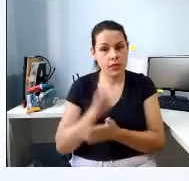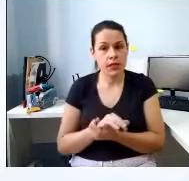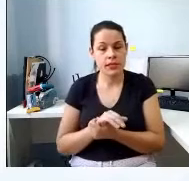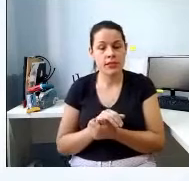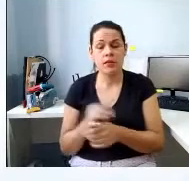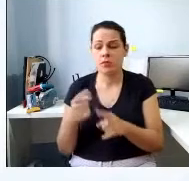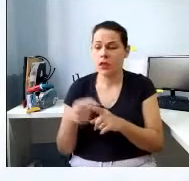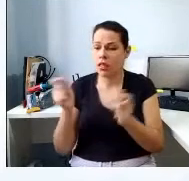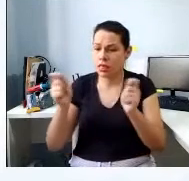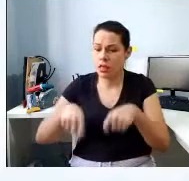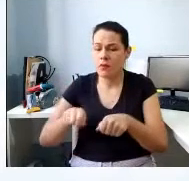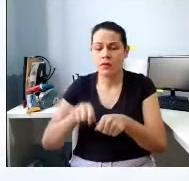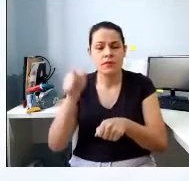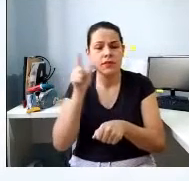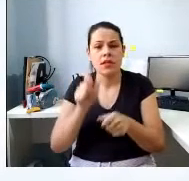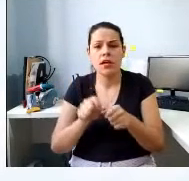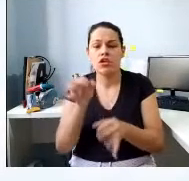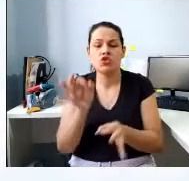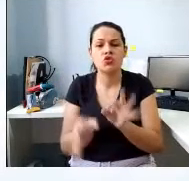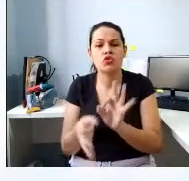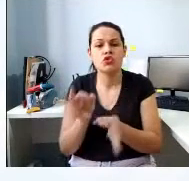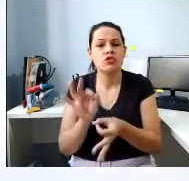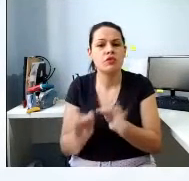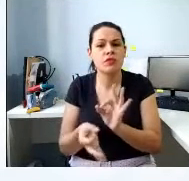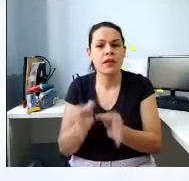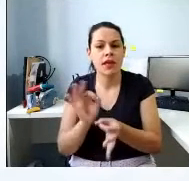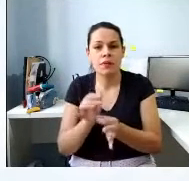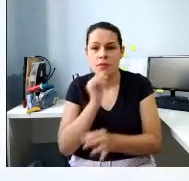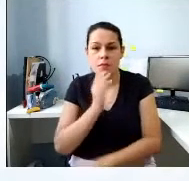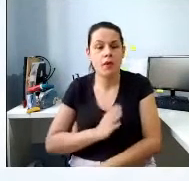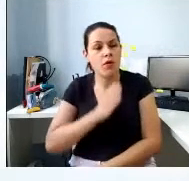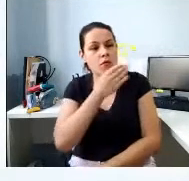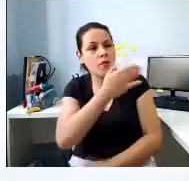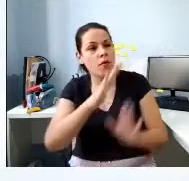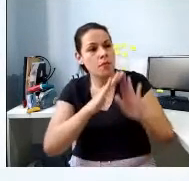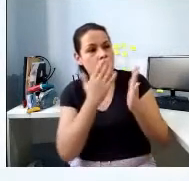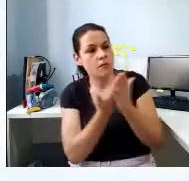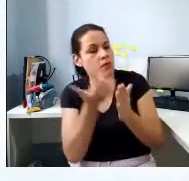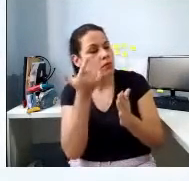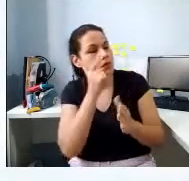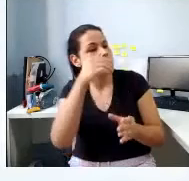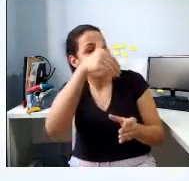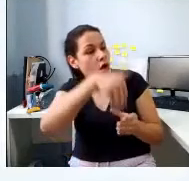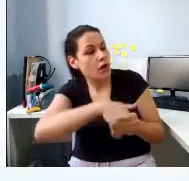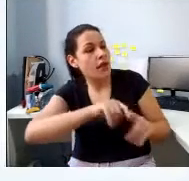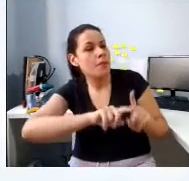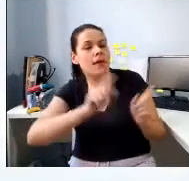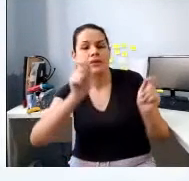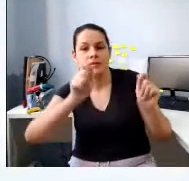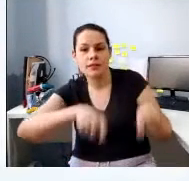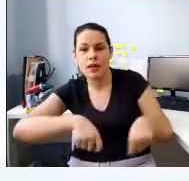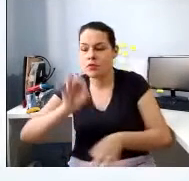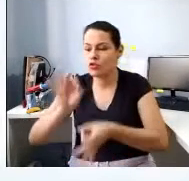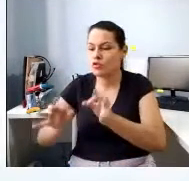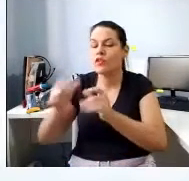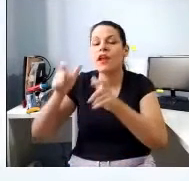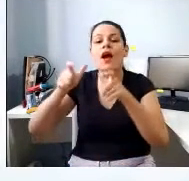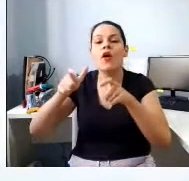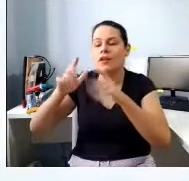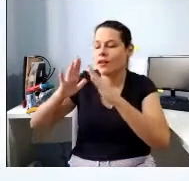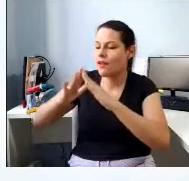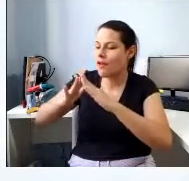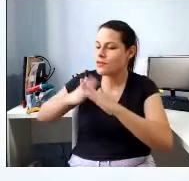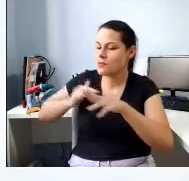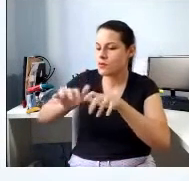você justificar, você vai ter que ir para a zona eleitoral para votar, mas você vai poder justificar da sua casa,